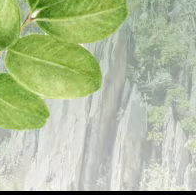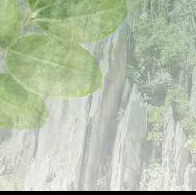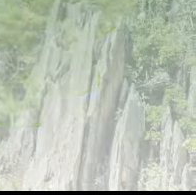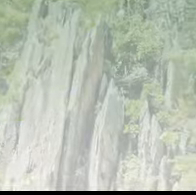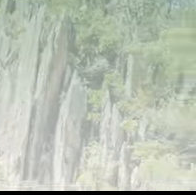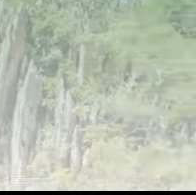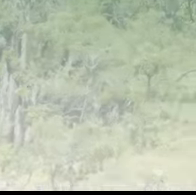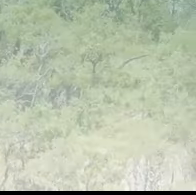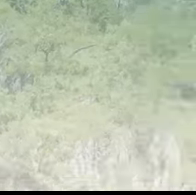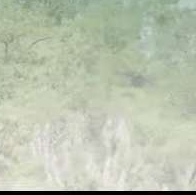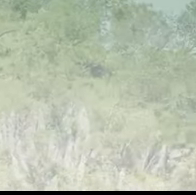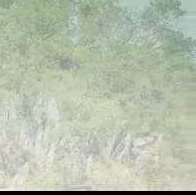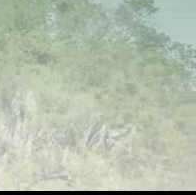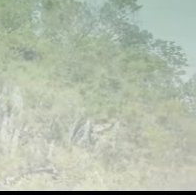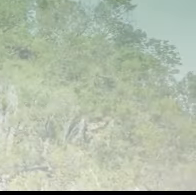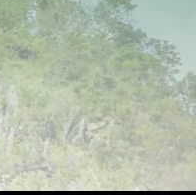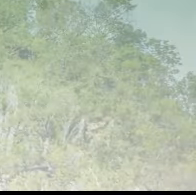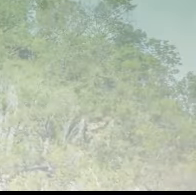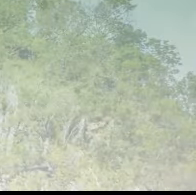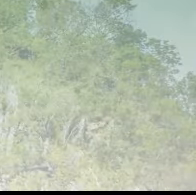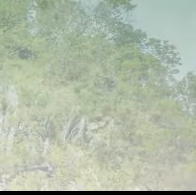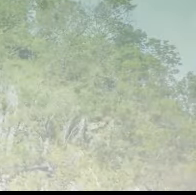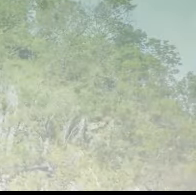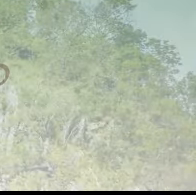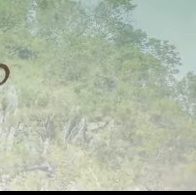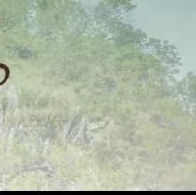que deus criou para nos